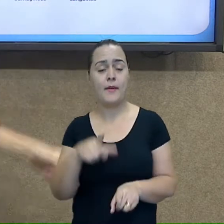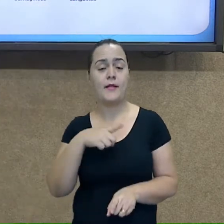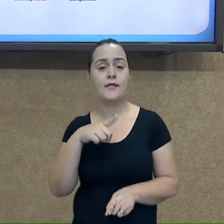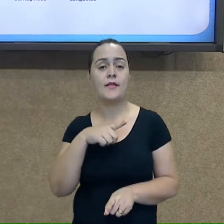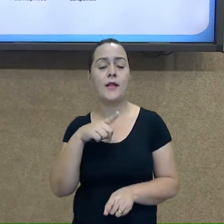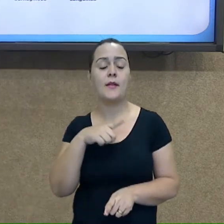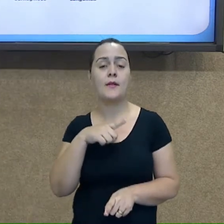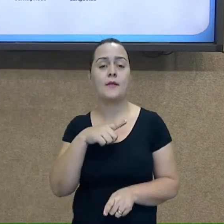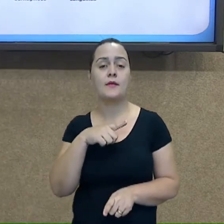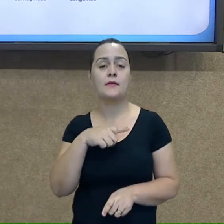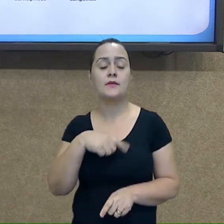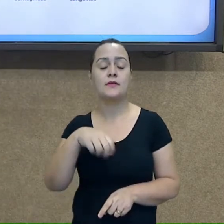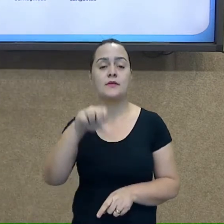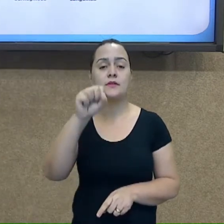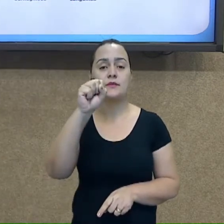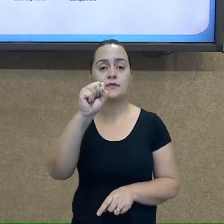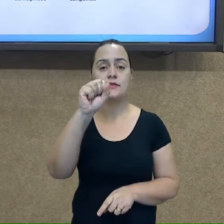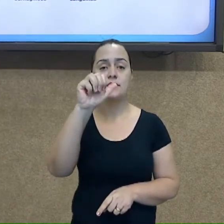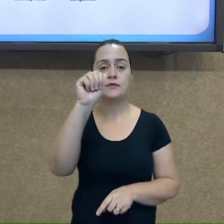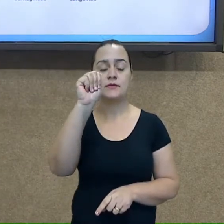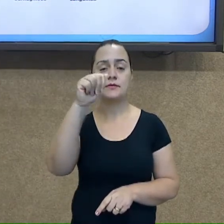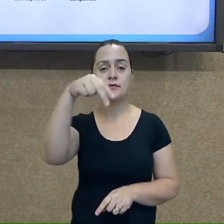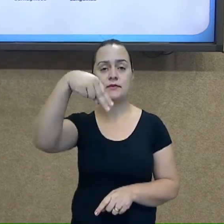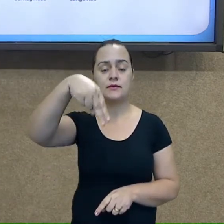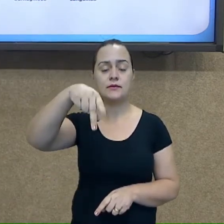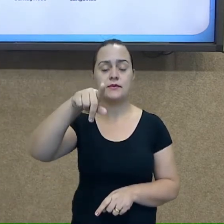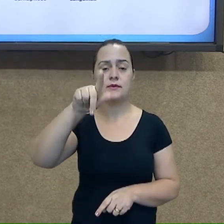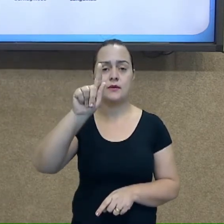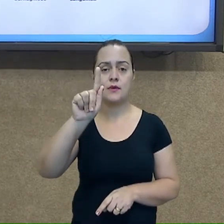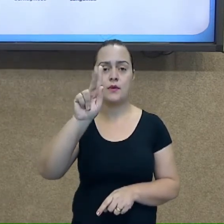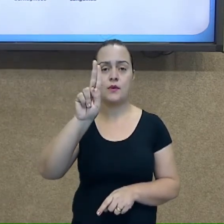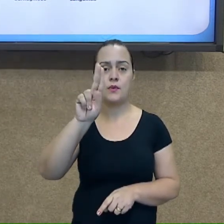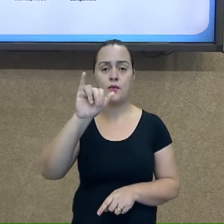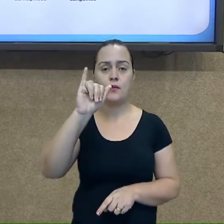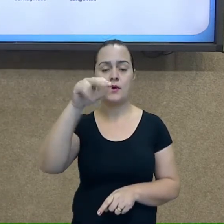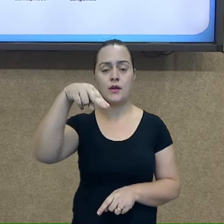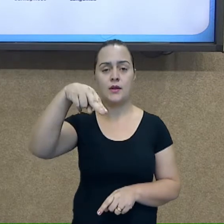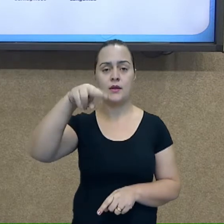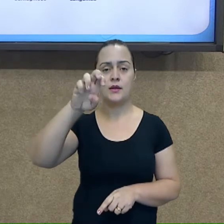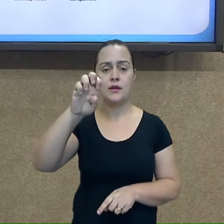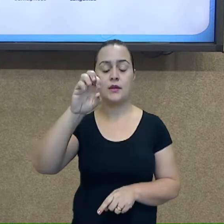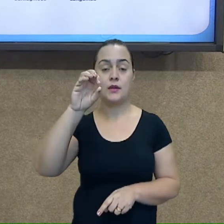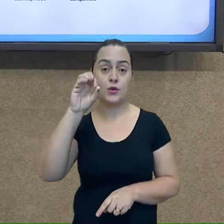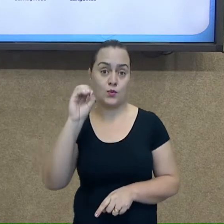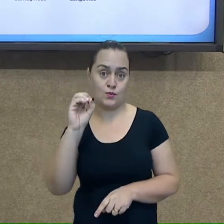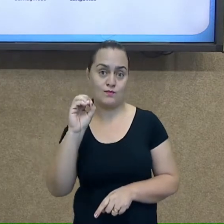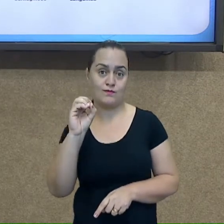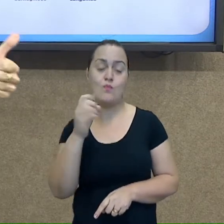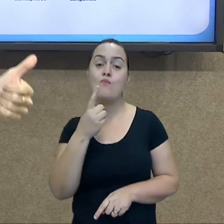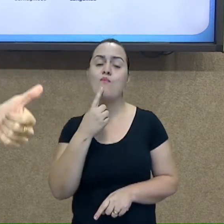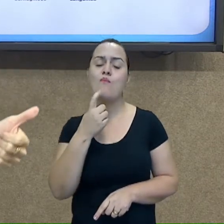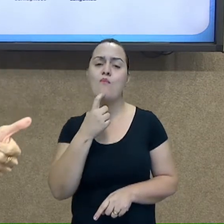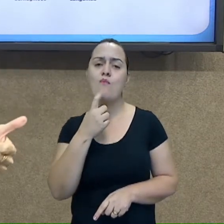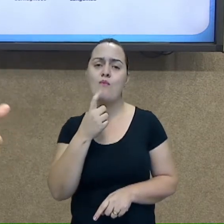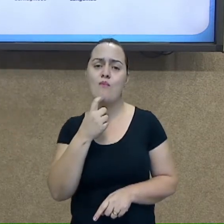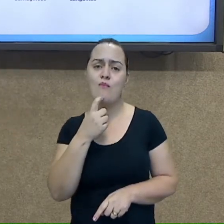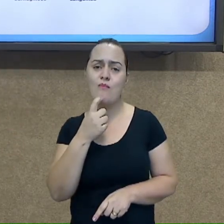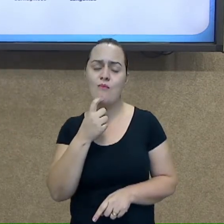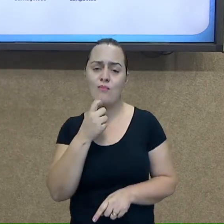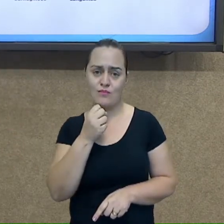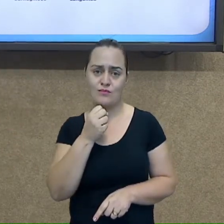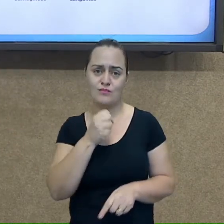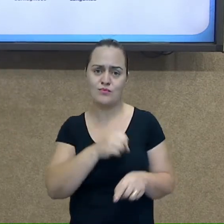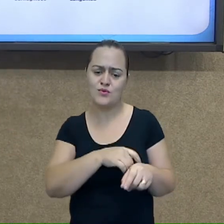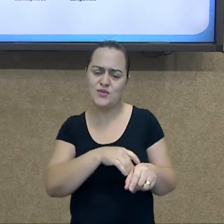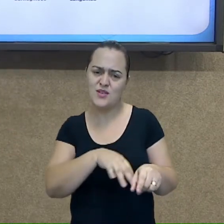tecido sanguíneo, que constitui o nosso sangue, certo? Então veja bem, começamos lá com a célula.